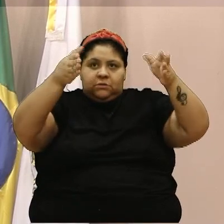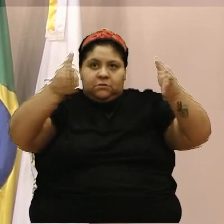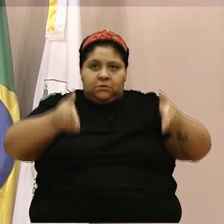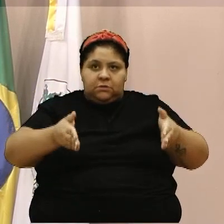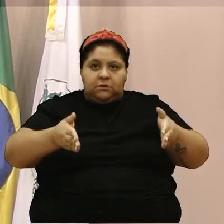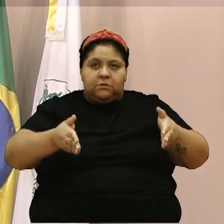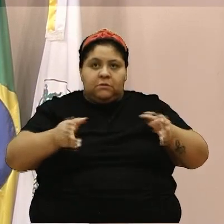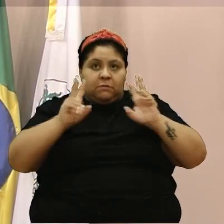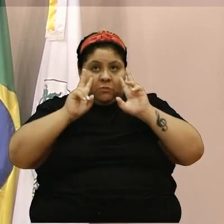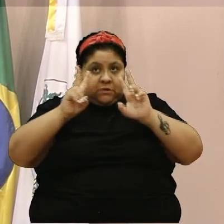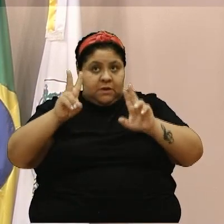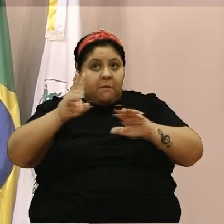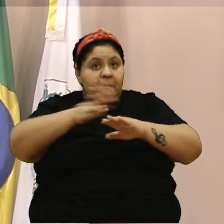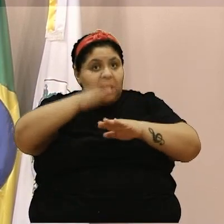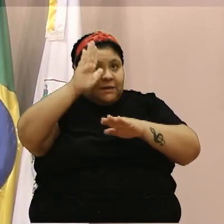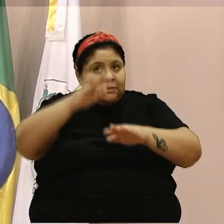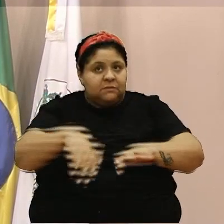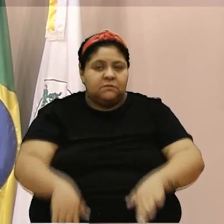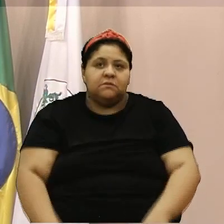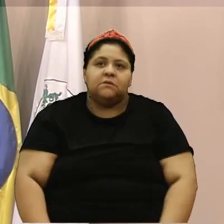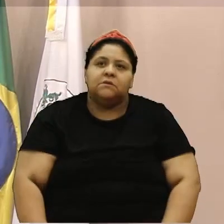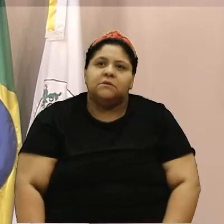aparecer mais.